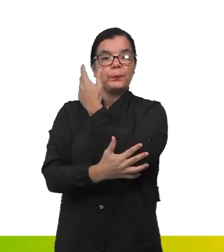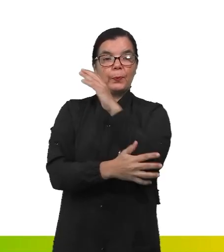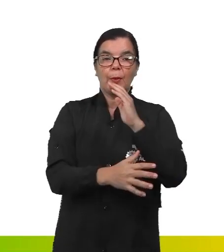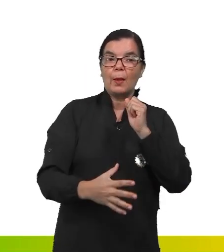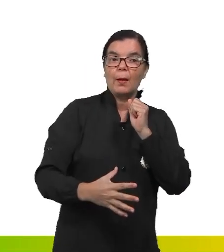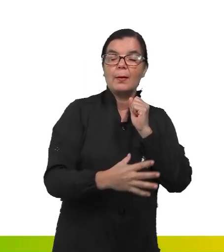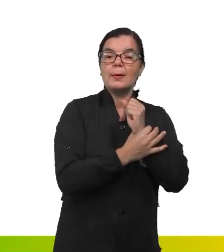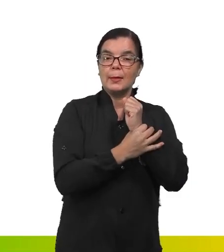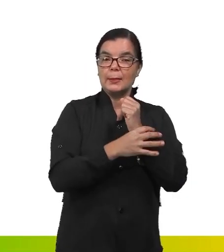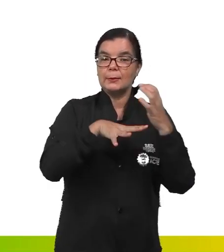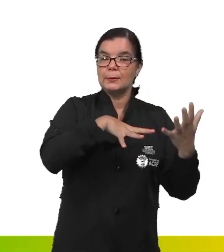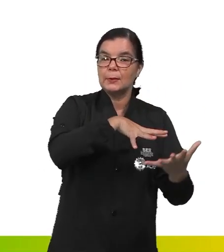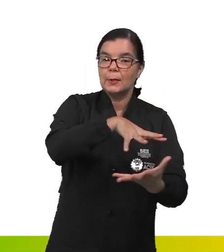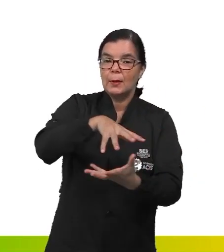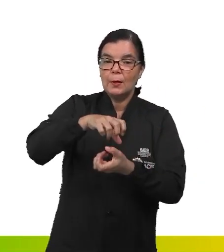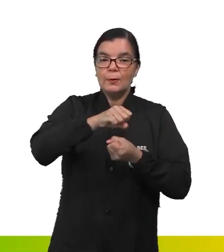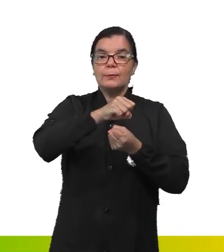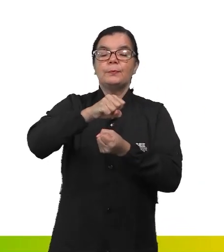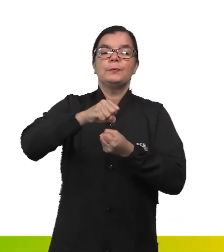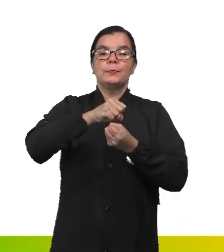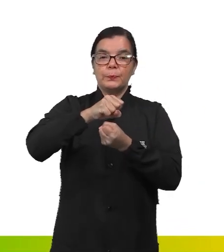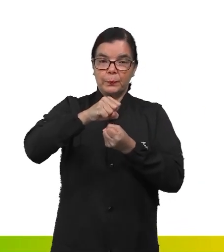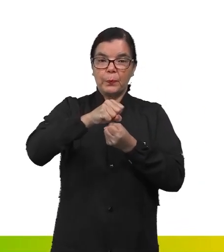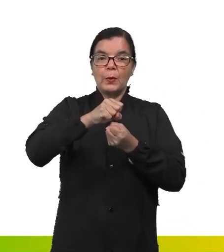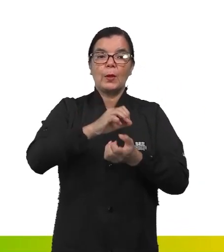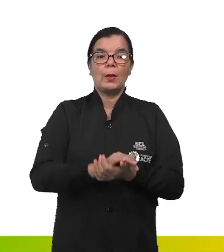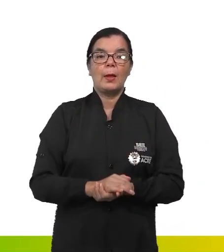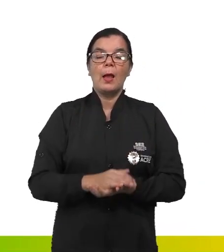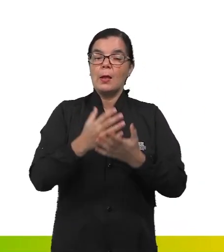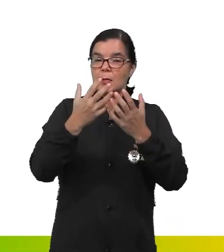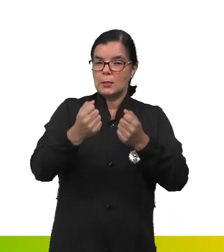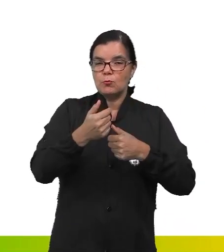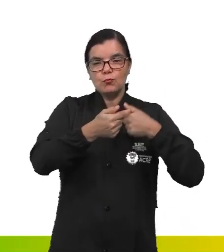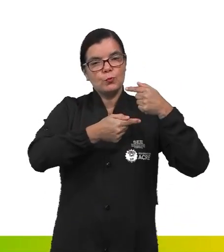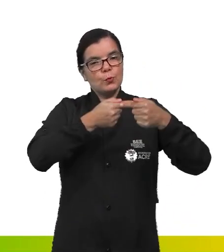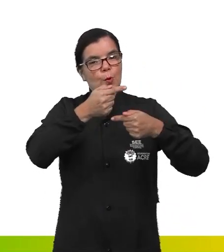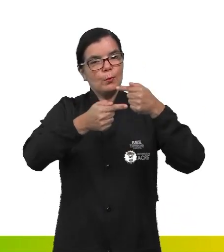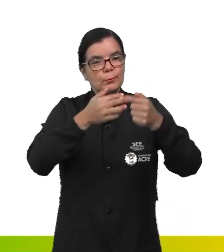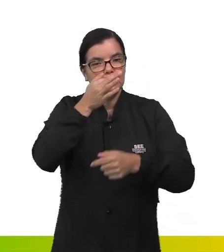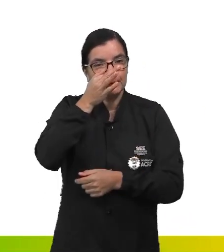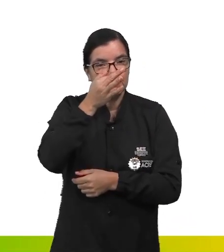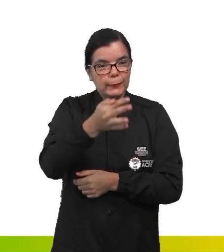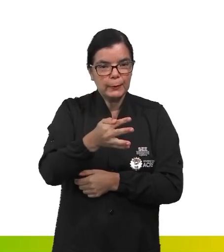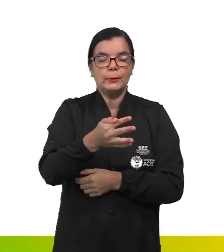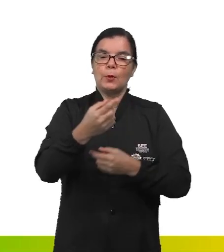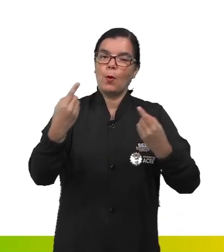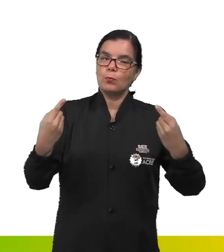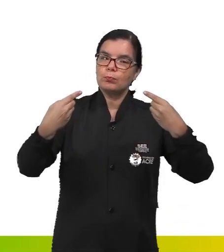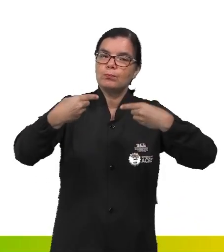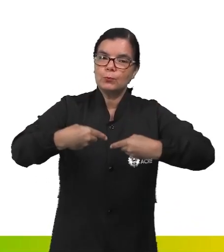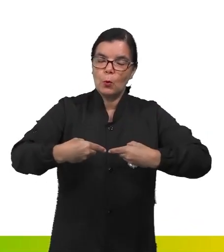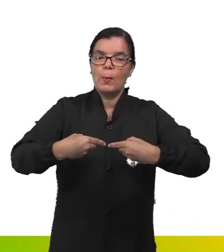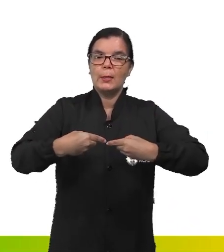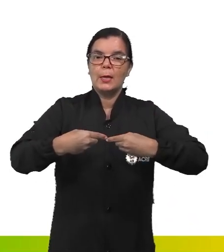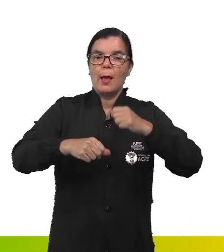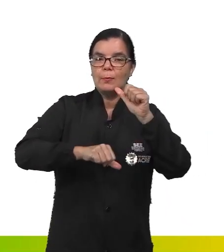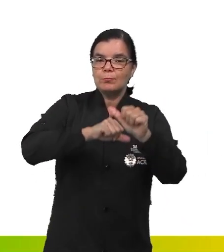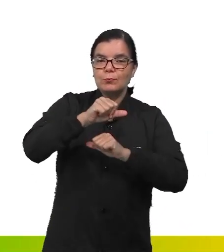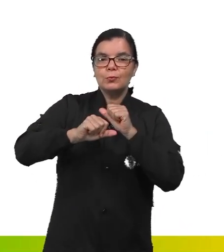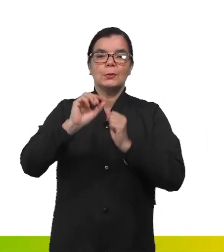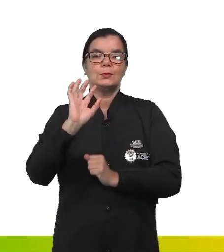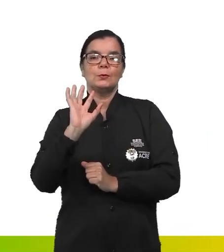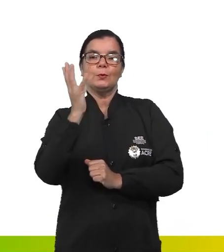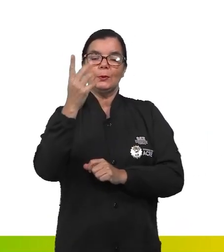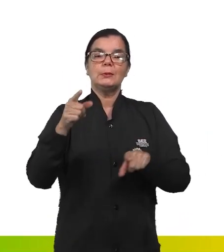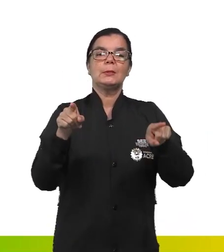aí a sustentabilidade do ecossistema, considerar as gerações futuras, combater as mudanças climáticas e